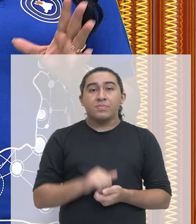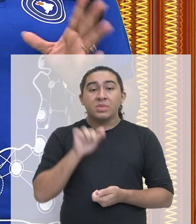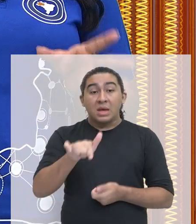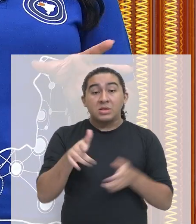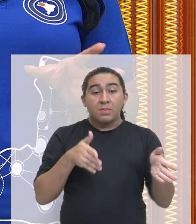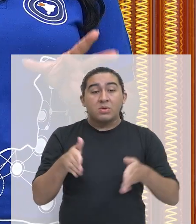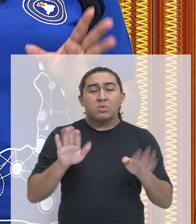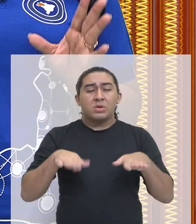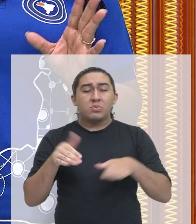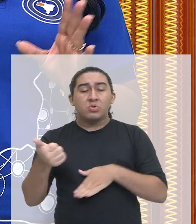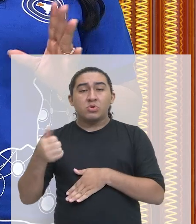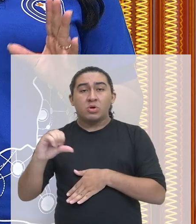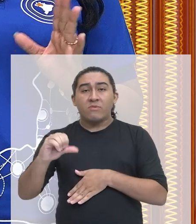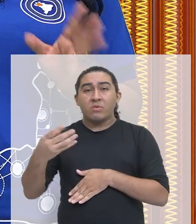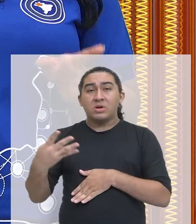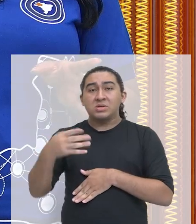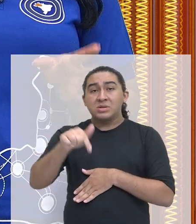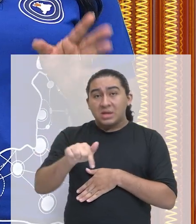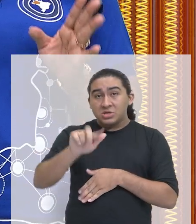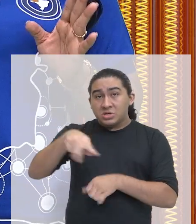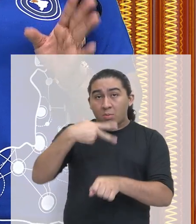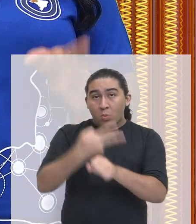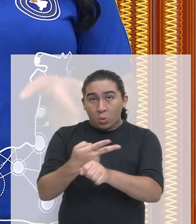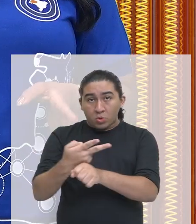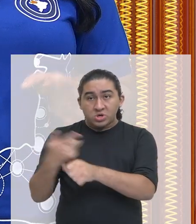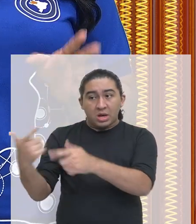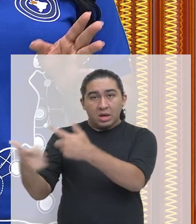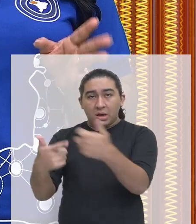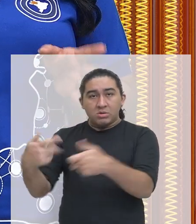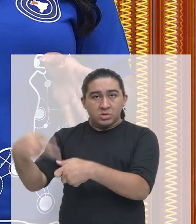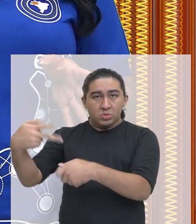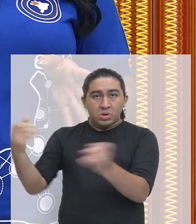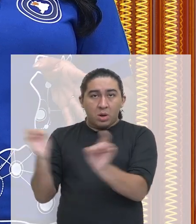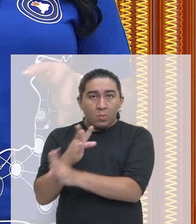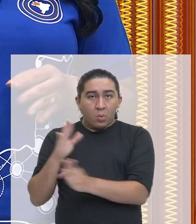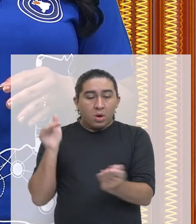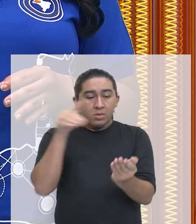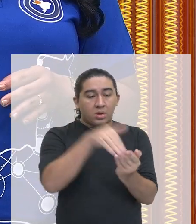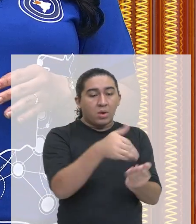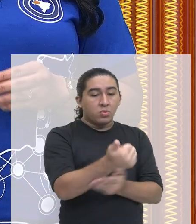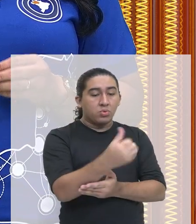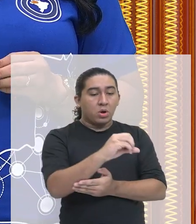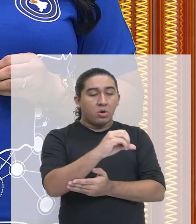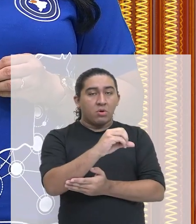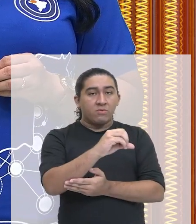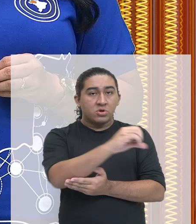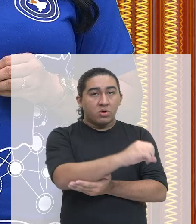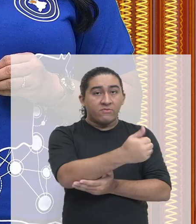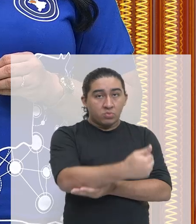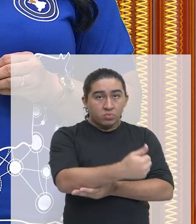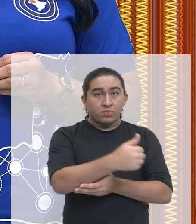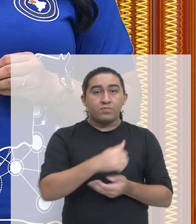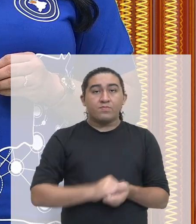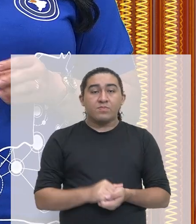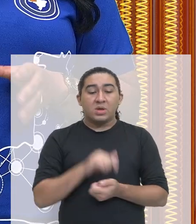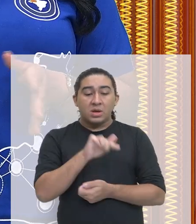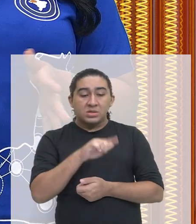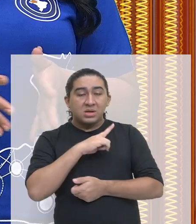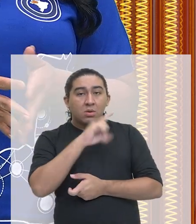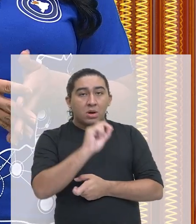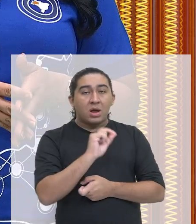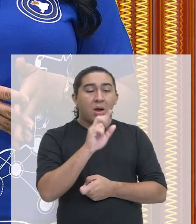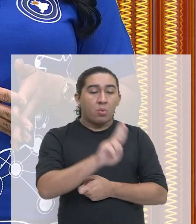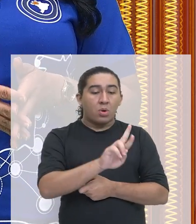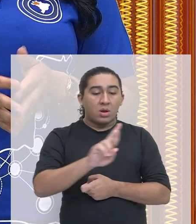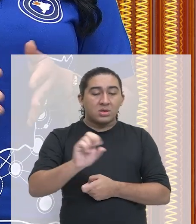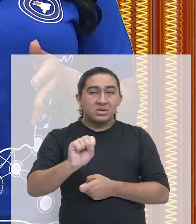durou de mais ou menos 1947, pós Segunda Guerra Mundial, até 1991, né,